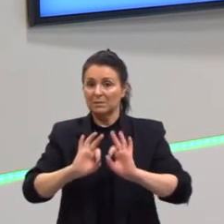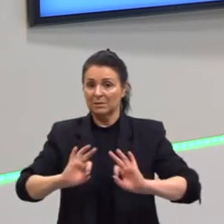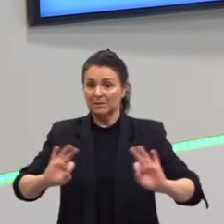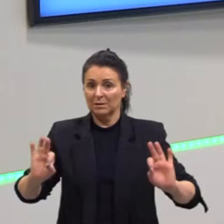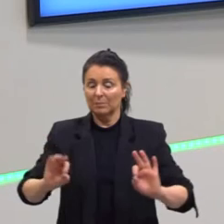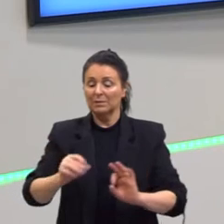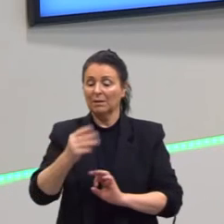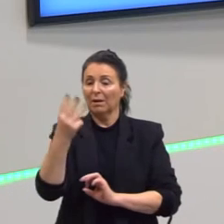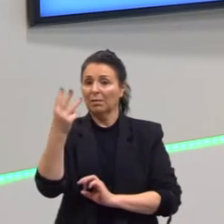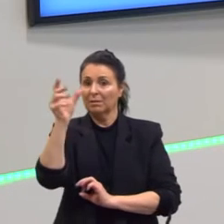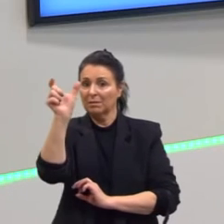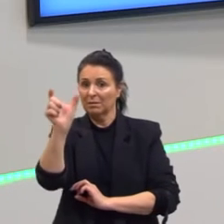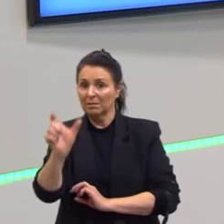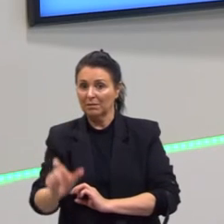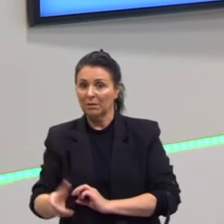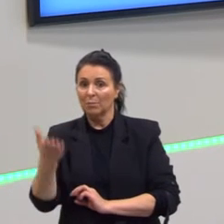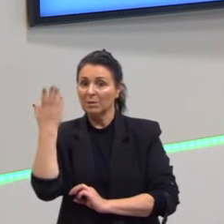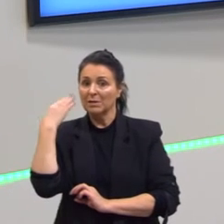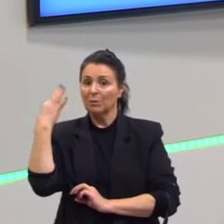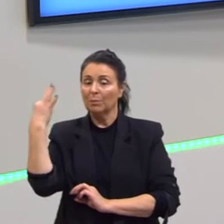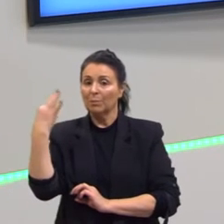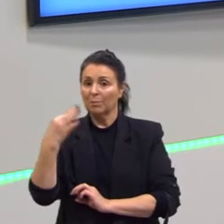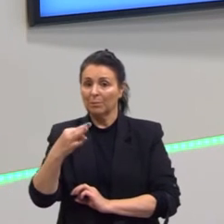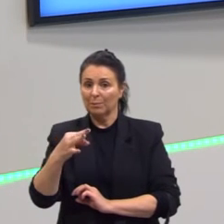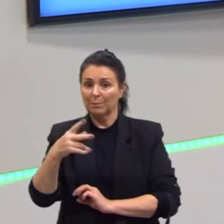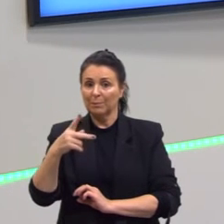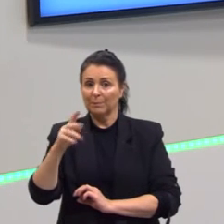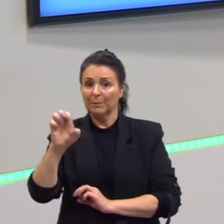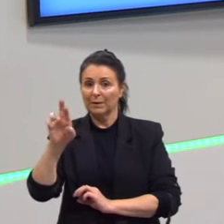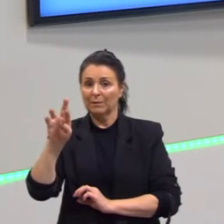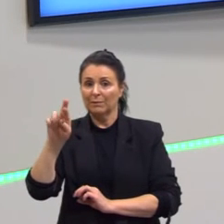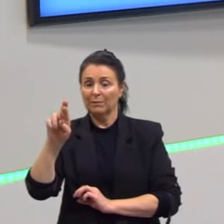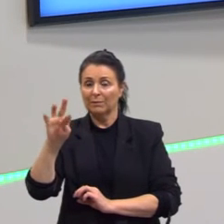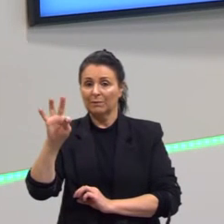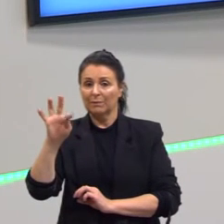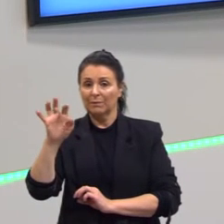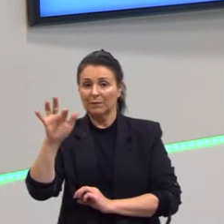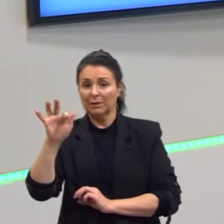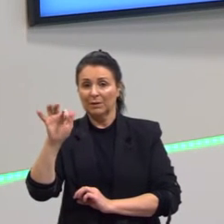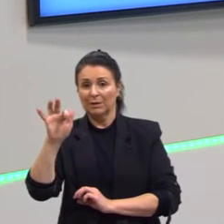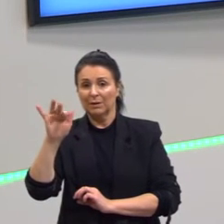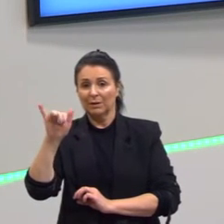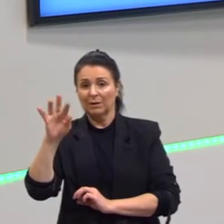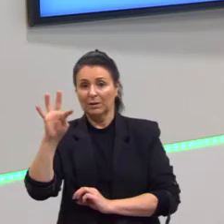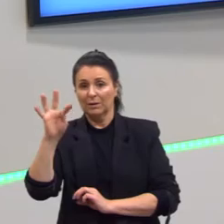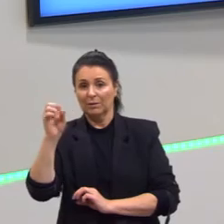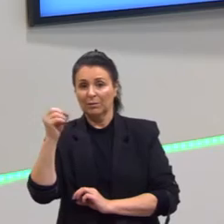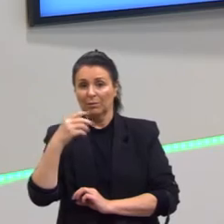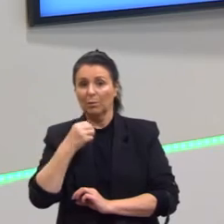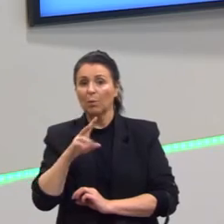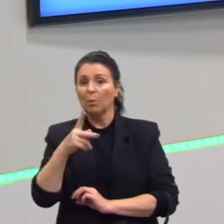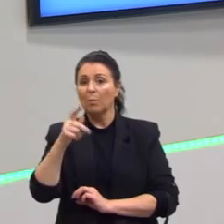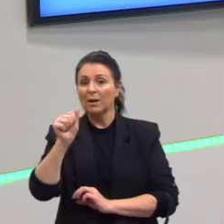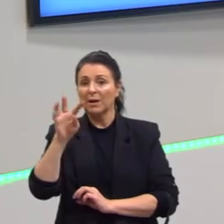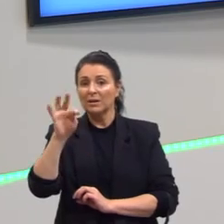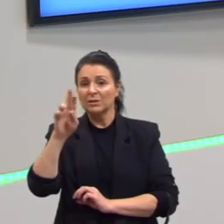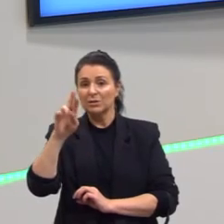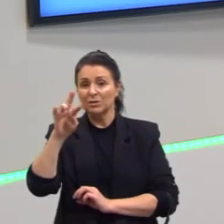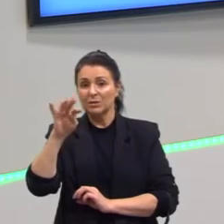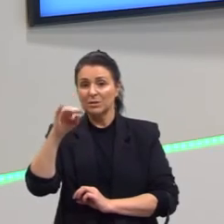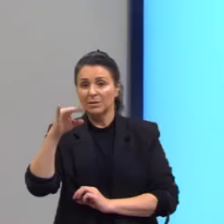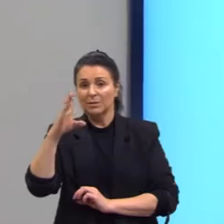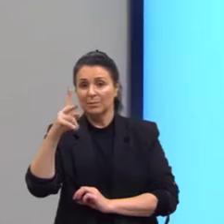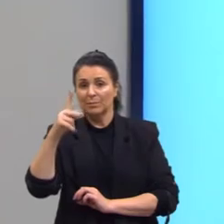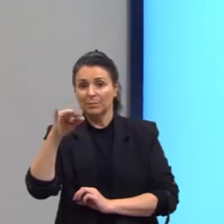é o passado perfeito a um particípio passado Como diz lá então